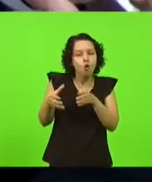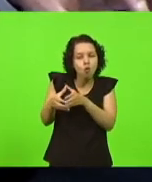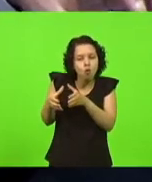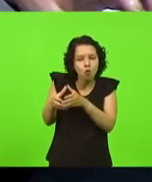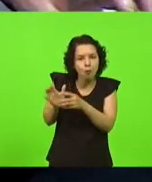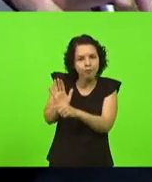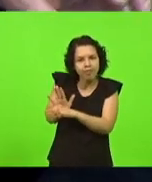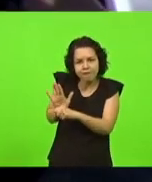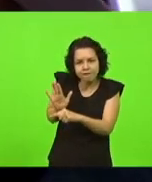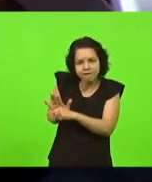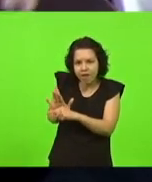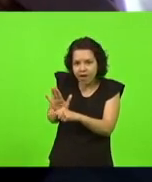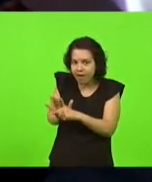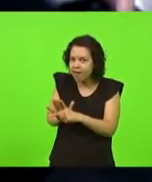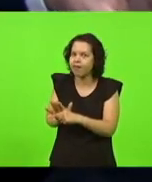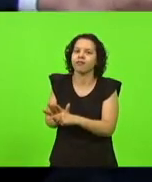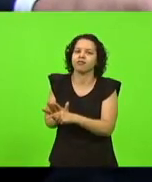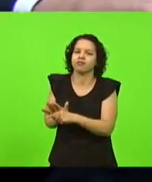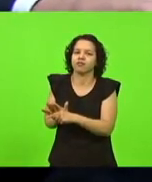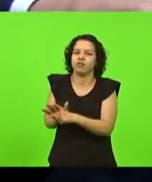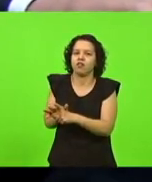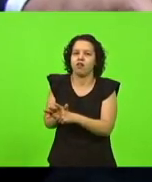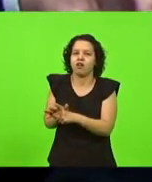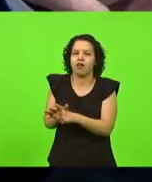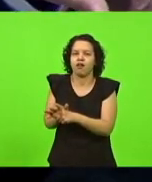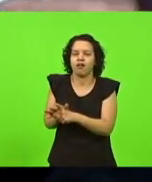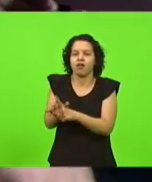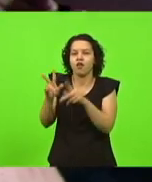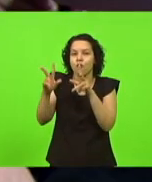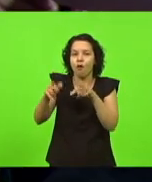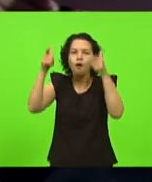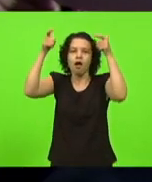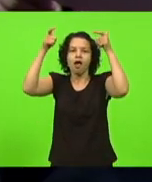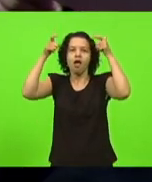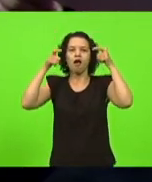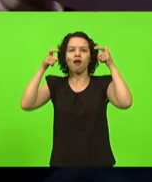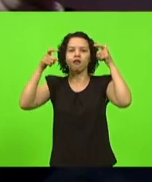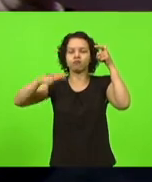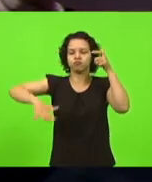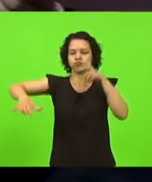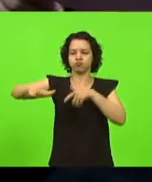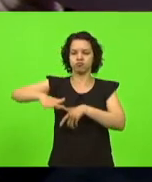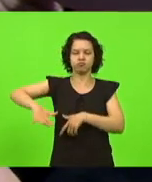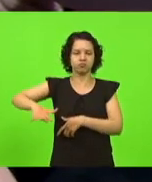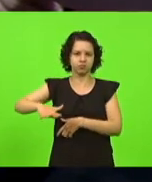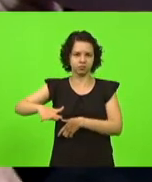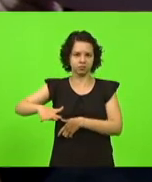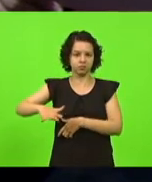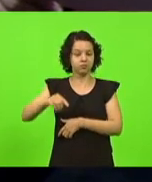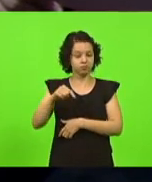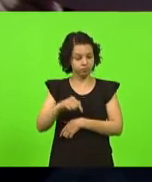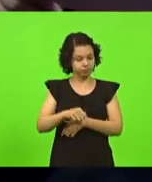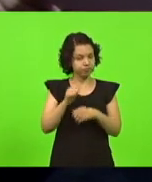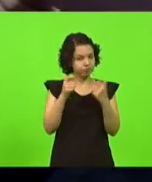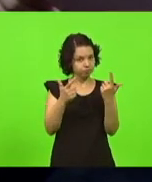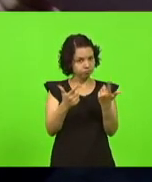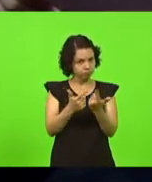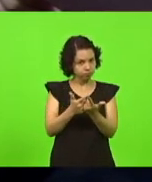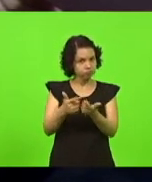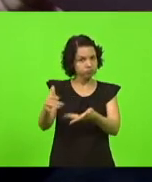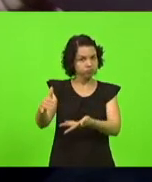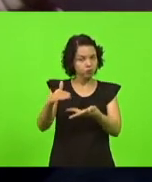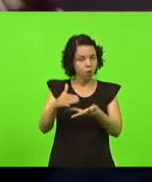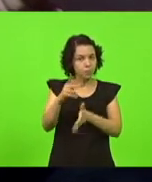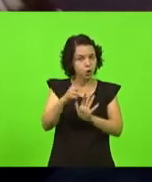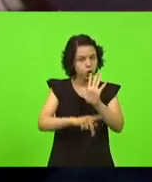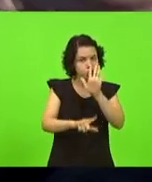do rei, onde vive o imperador. Está chegando aqui na Assembleia Legislativa um projeto de lei de 100